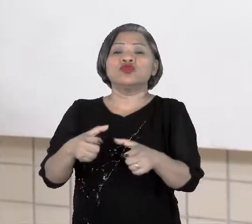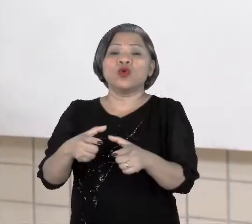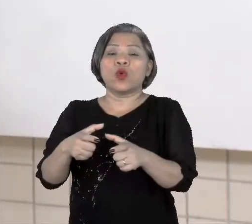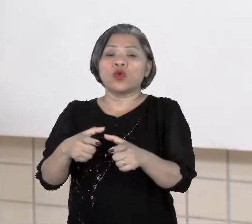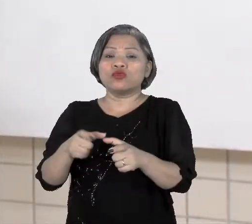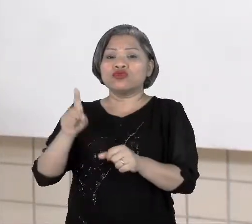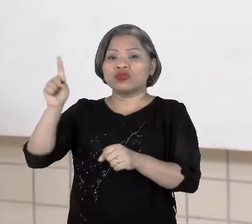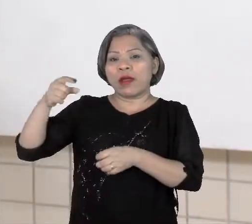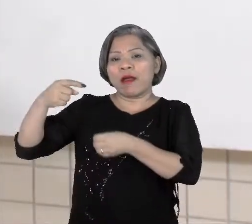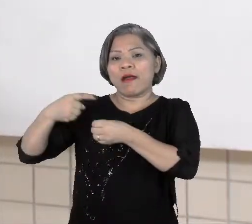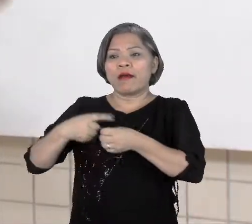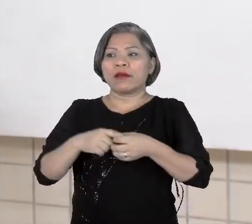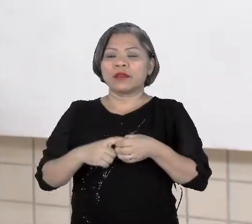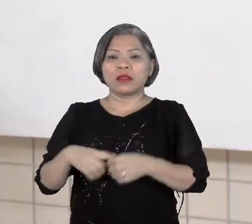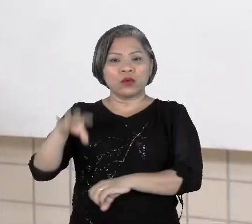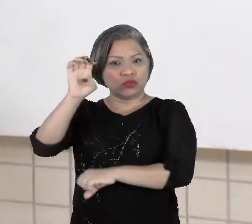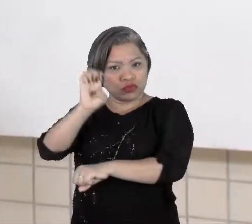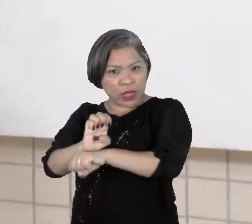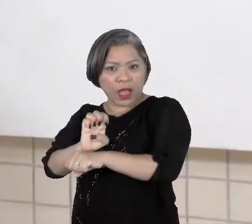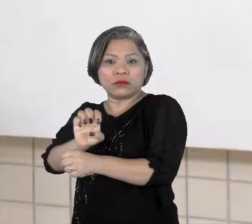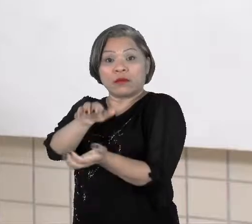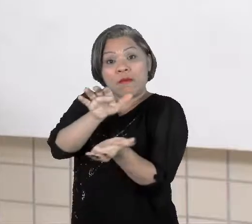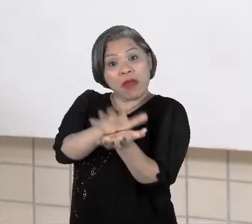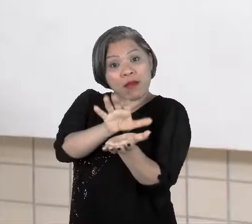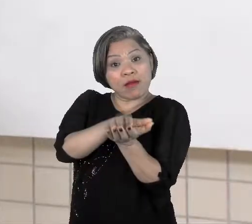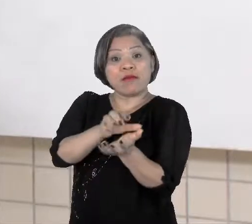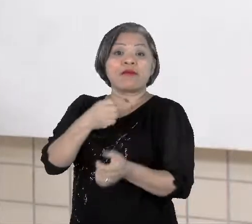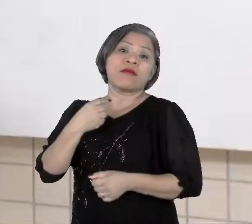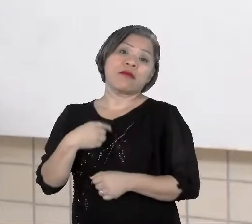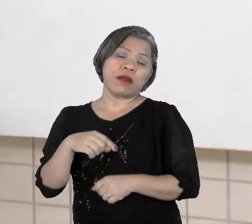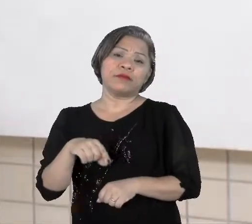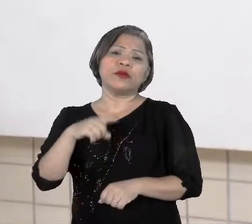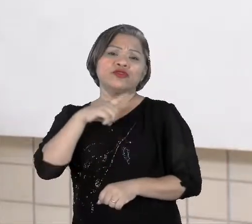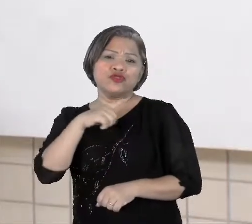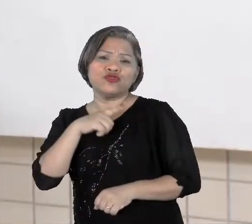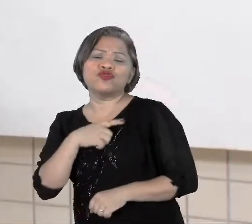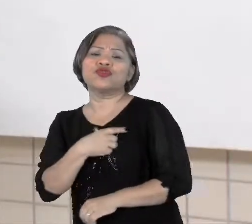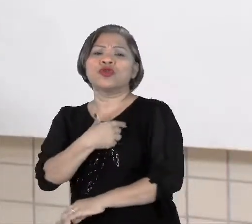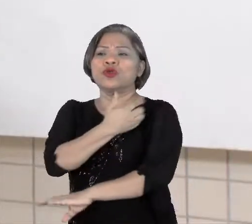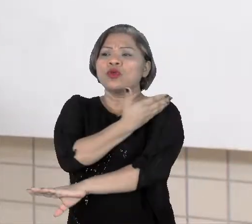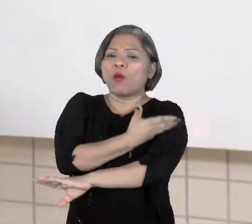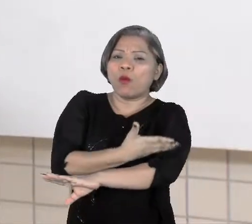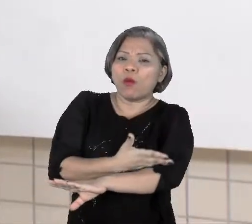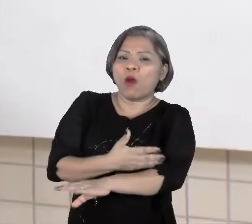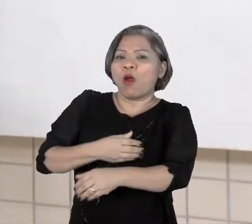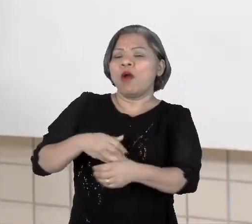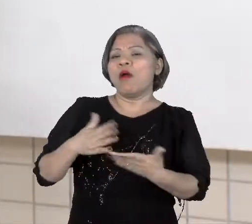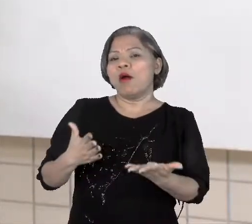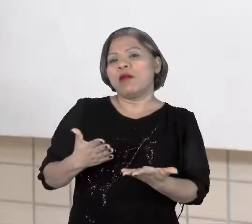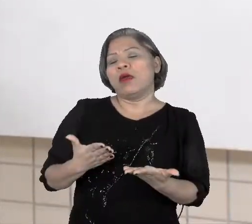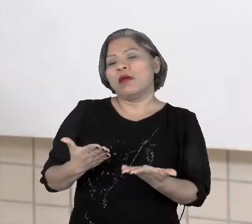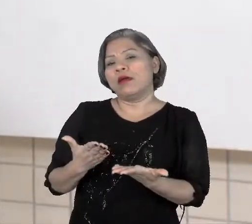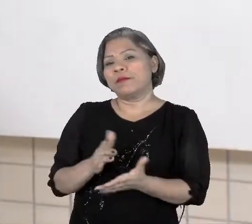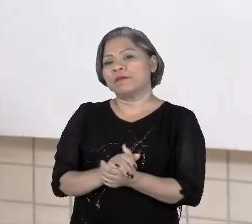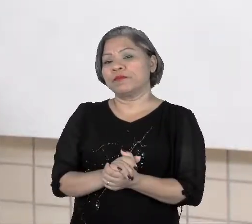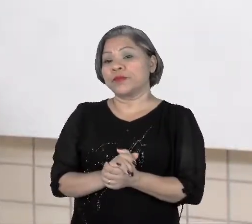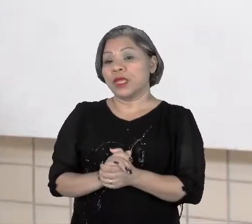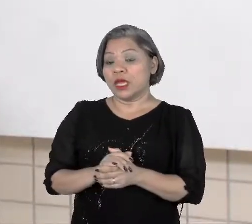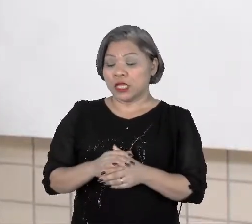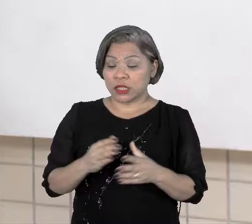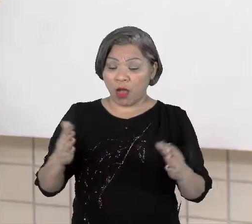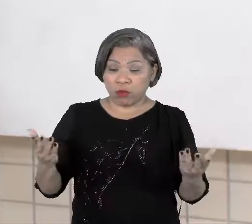Dada as tradições e os costumes daqueles moradores. Então, o trabalho escravo também na região de Arraias está